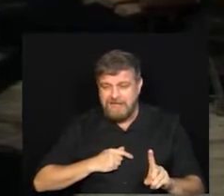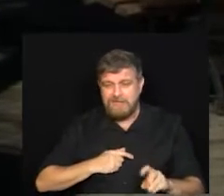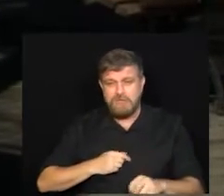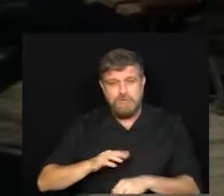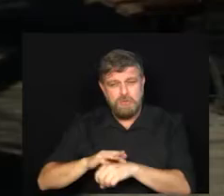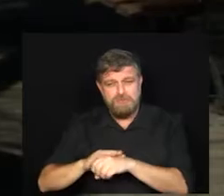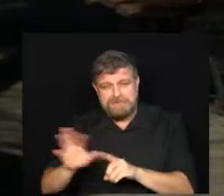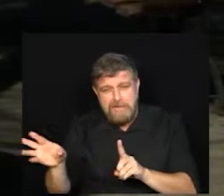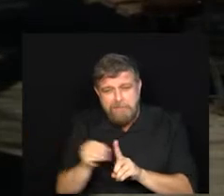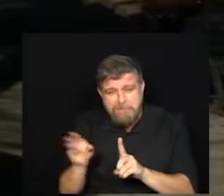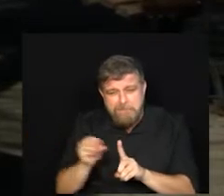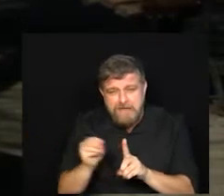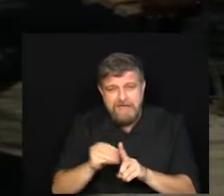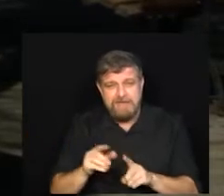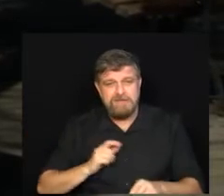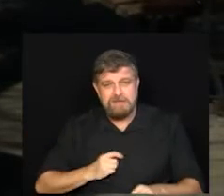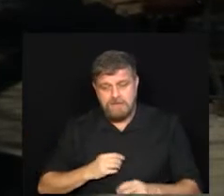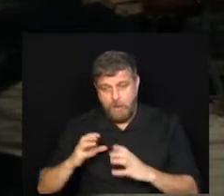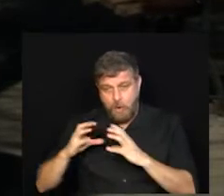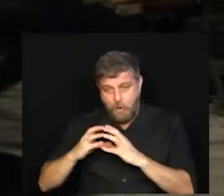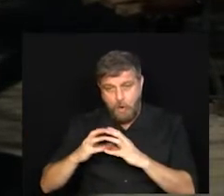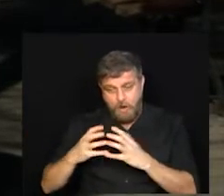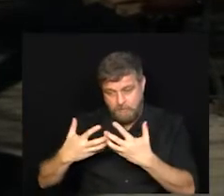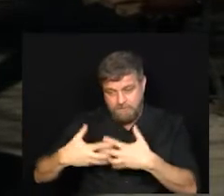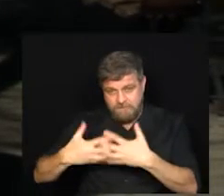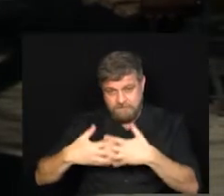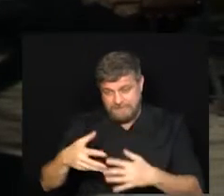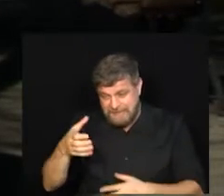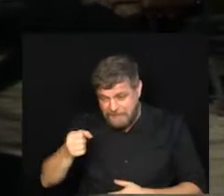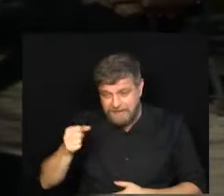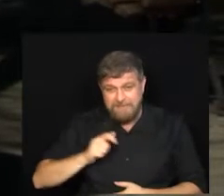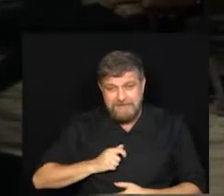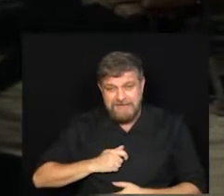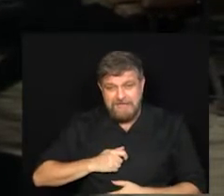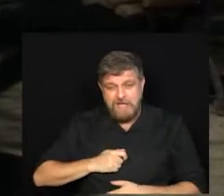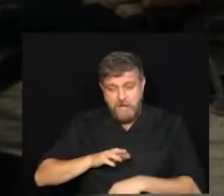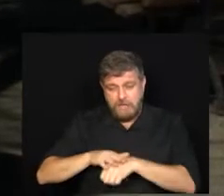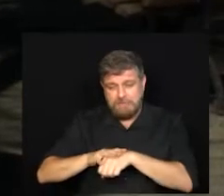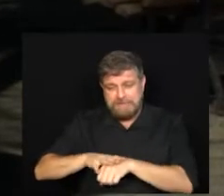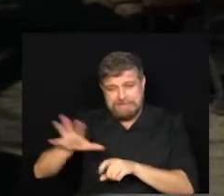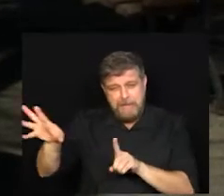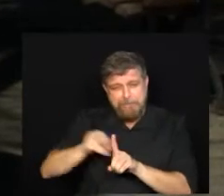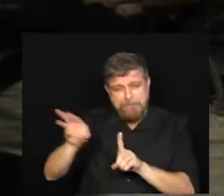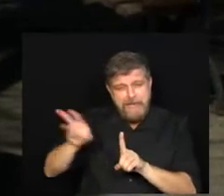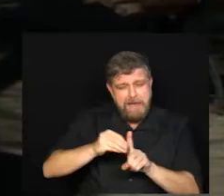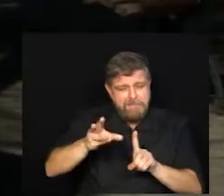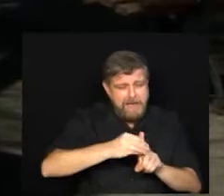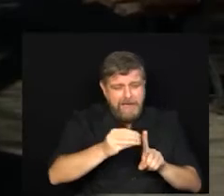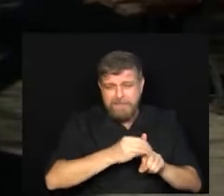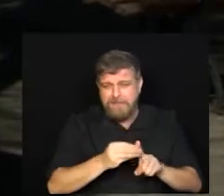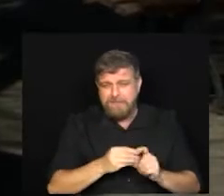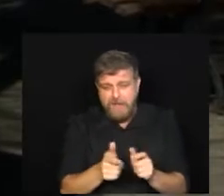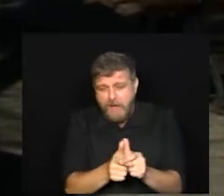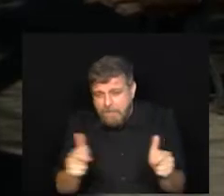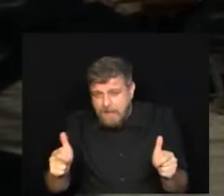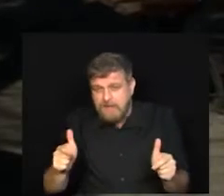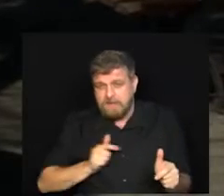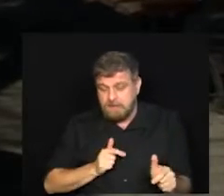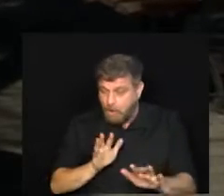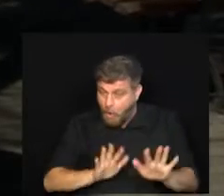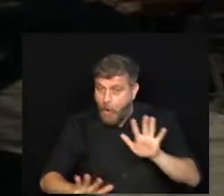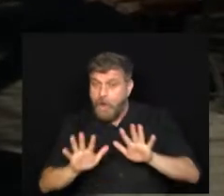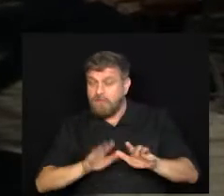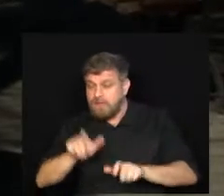tem menos glóbulos brancos funcionantes, o seu risco de infecção recorrente é muito maior. E isso é uma coisa que às vezes tem que alertar